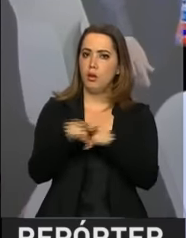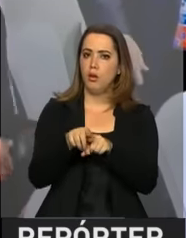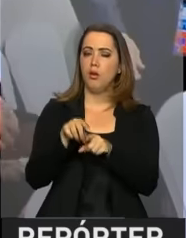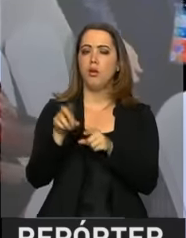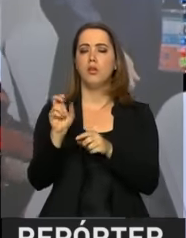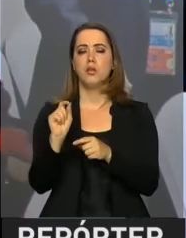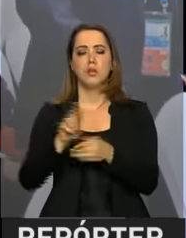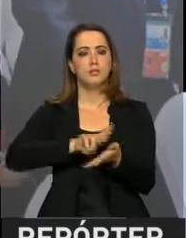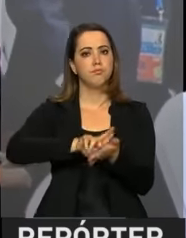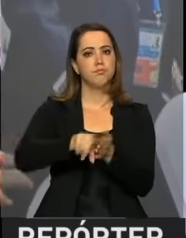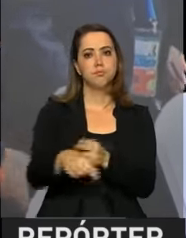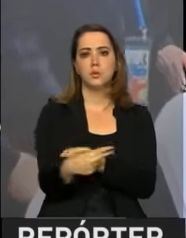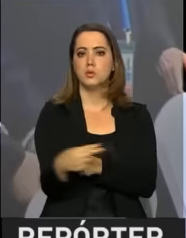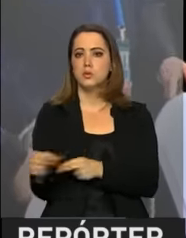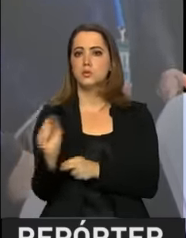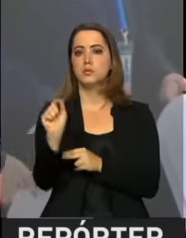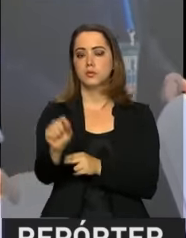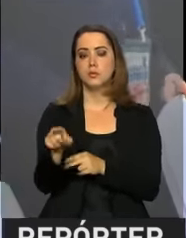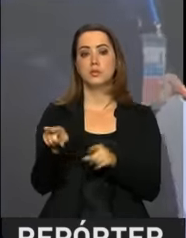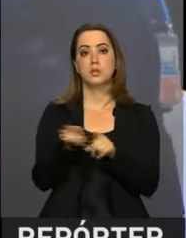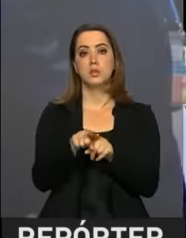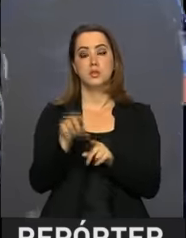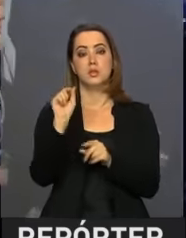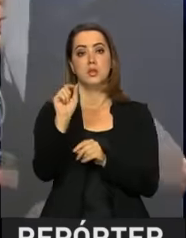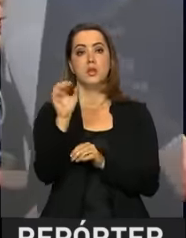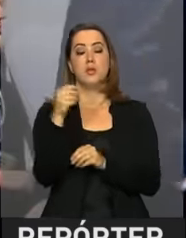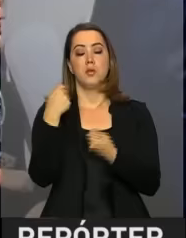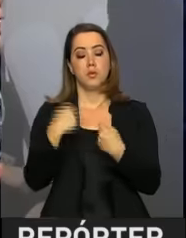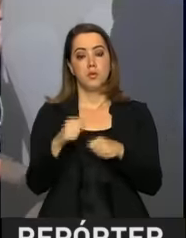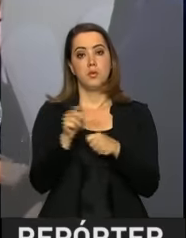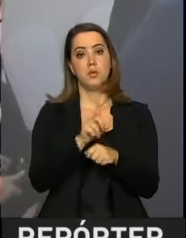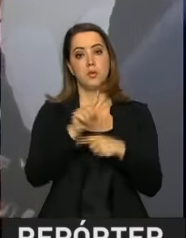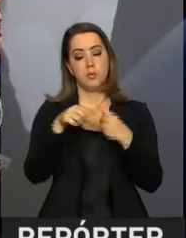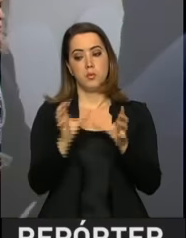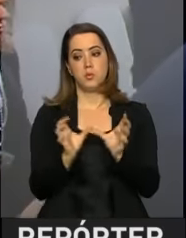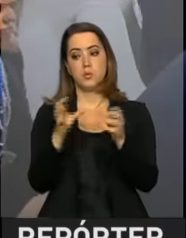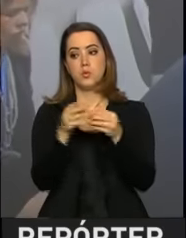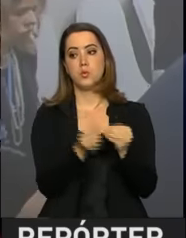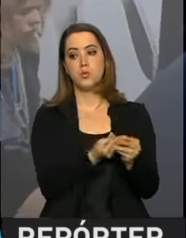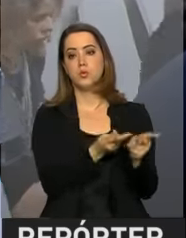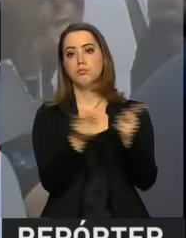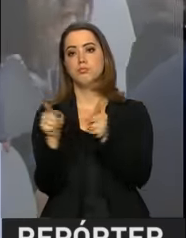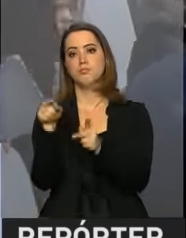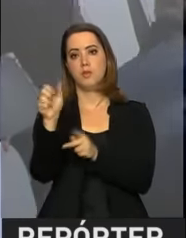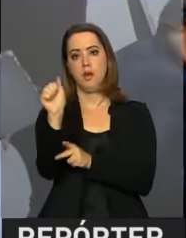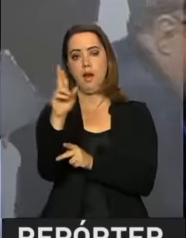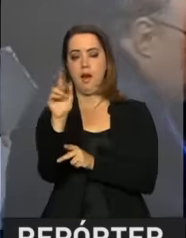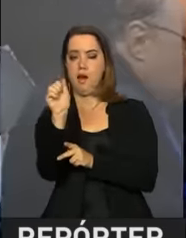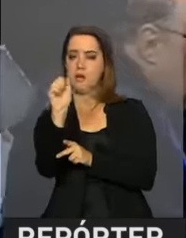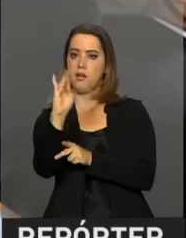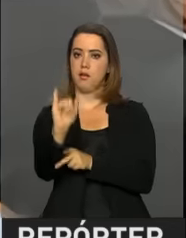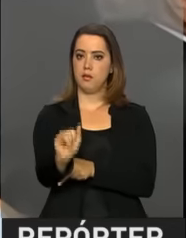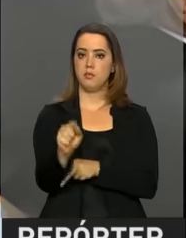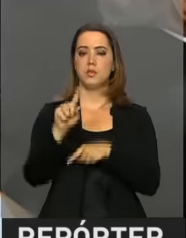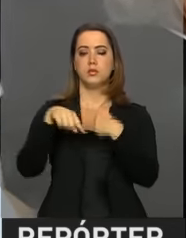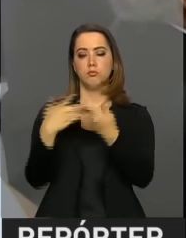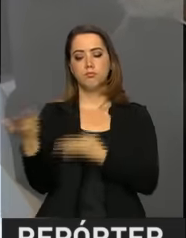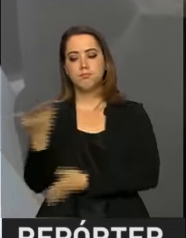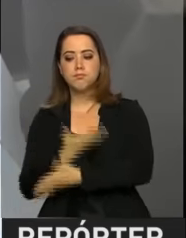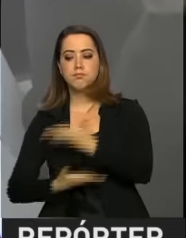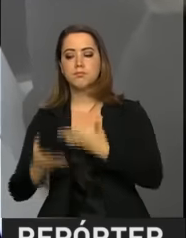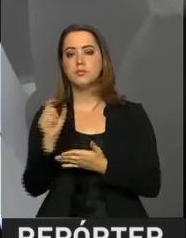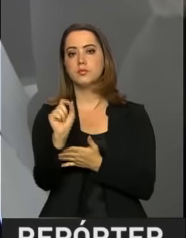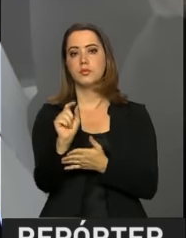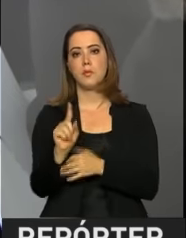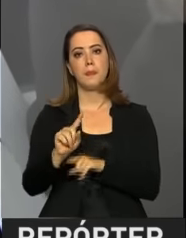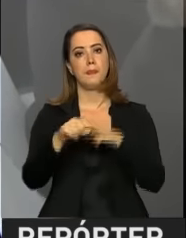Médio. Uma missão técnica do governo brasileiro deve ir à Arábia Saudita para dar andamento às negociações. Já na conversa